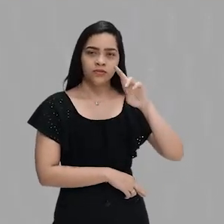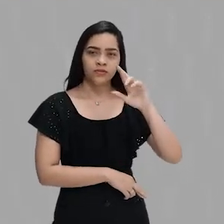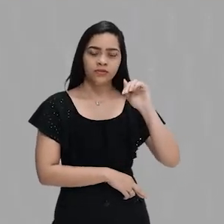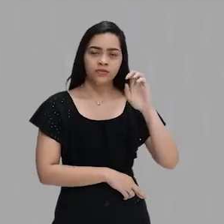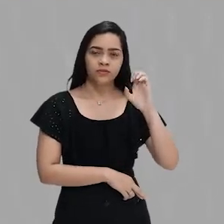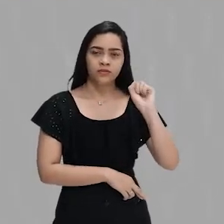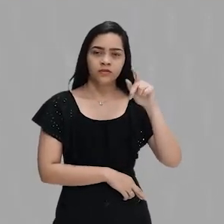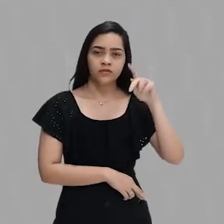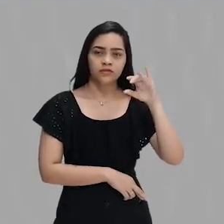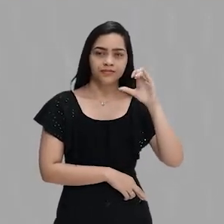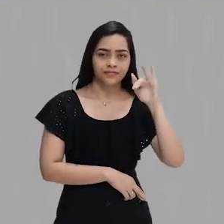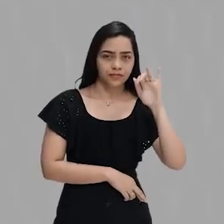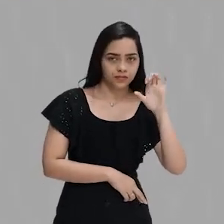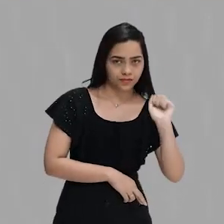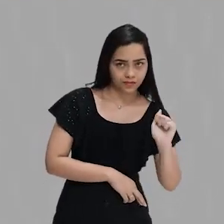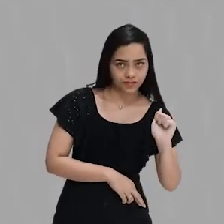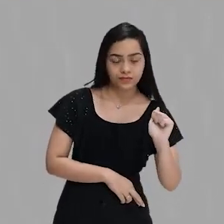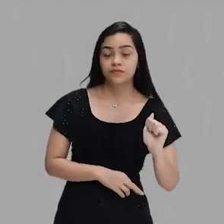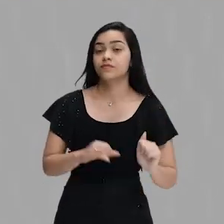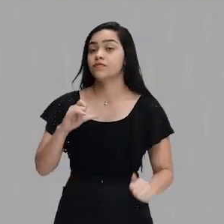intraespecíficas e temos as relações